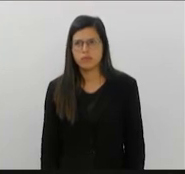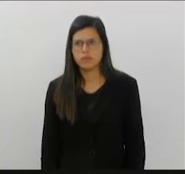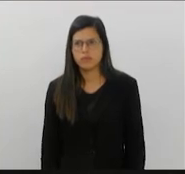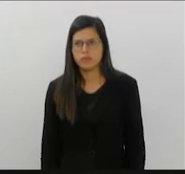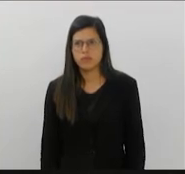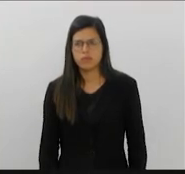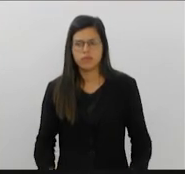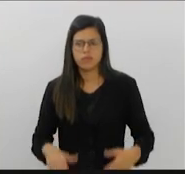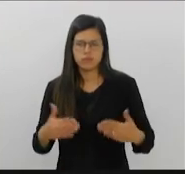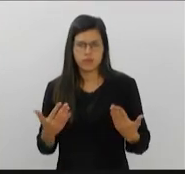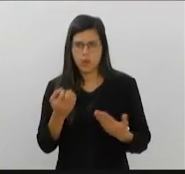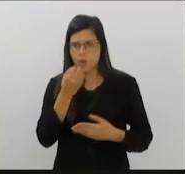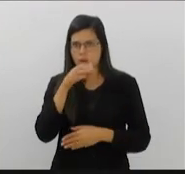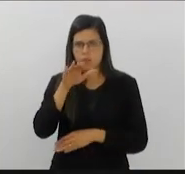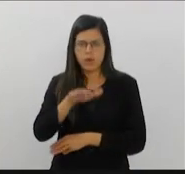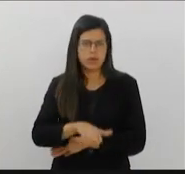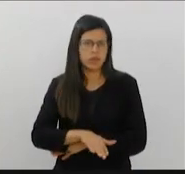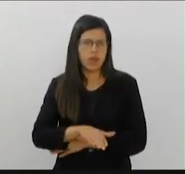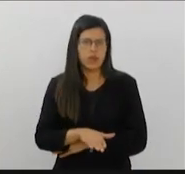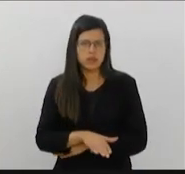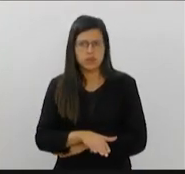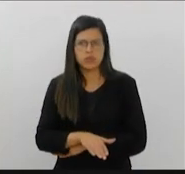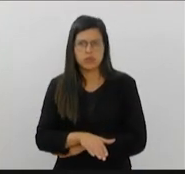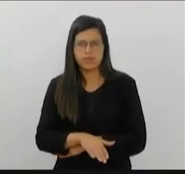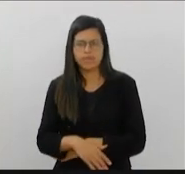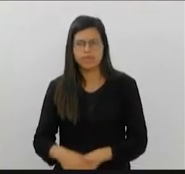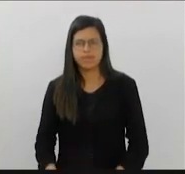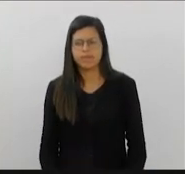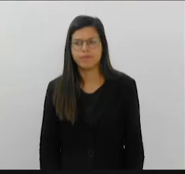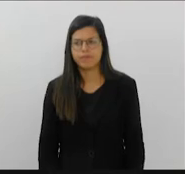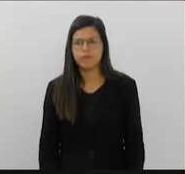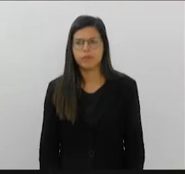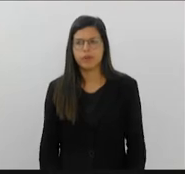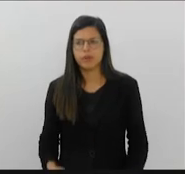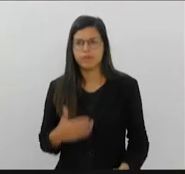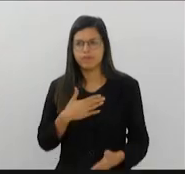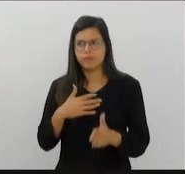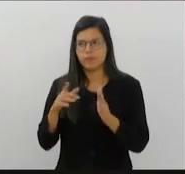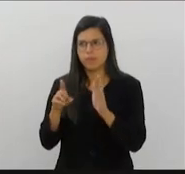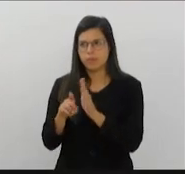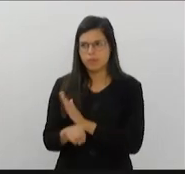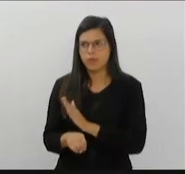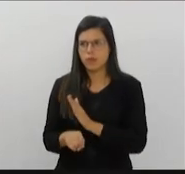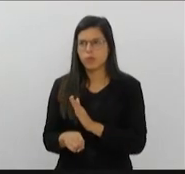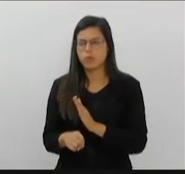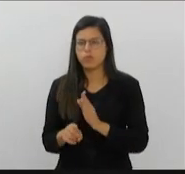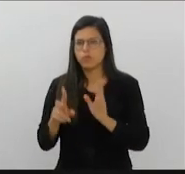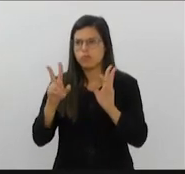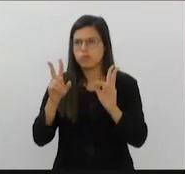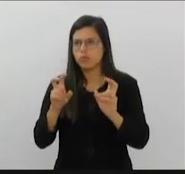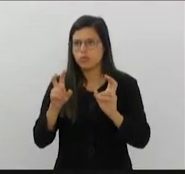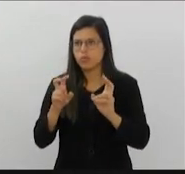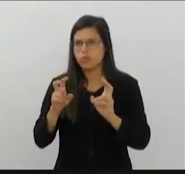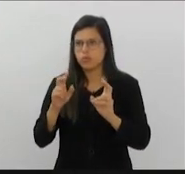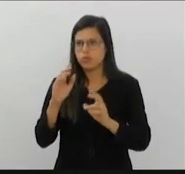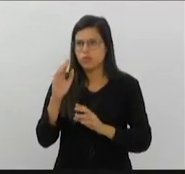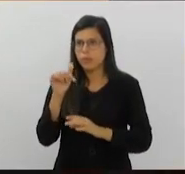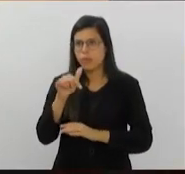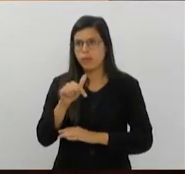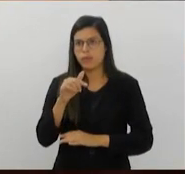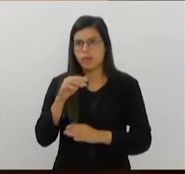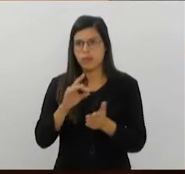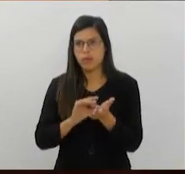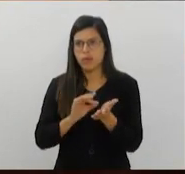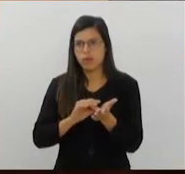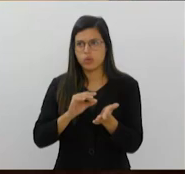Bom, boa tarde ainda. A minha pergunta é um pouquinho direcionada, na verdade, para o Marcos Barão e para o